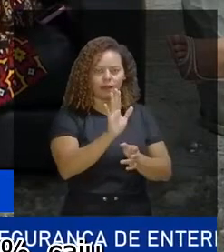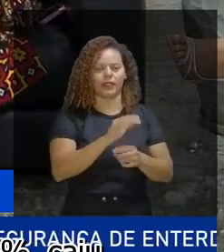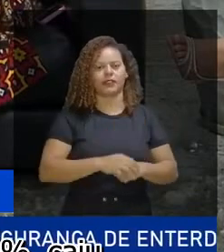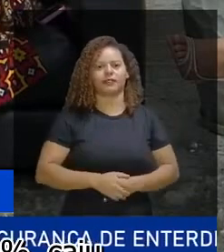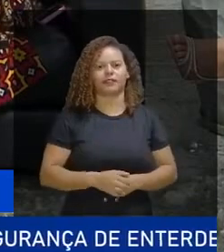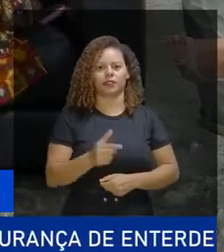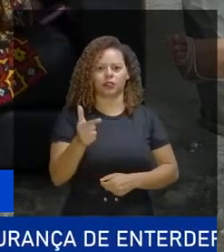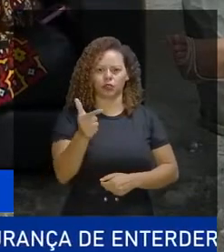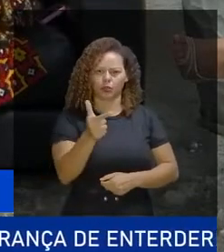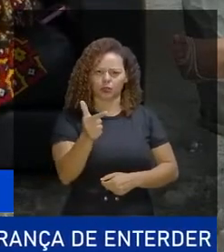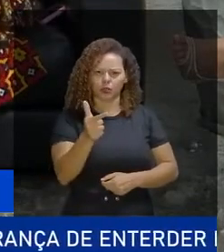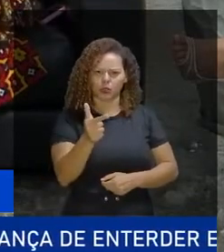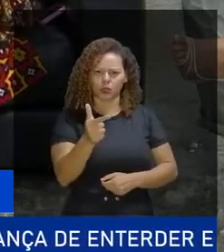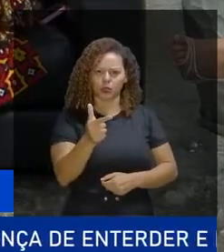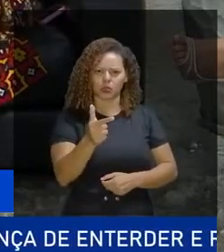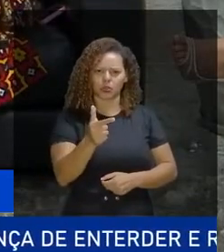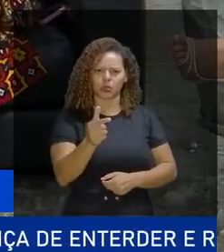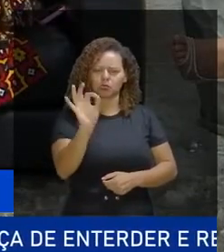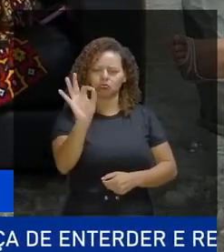14%, caiu.